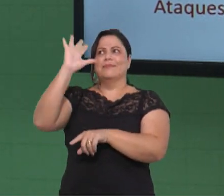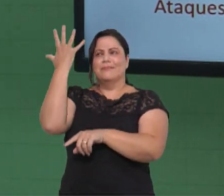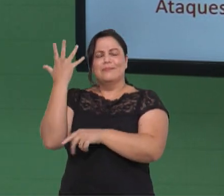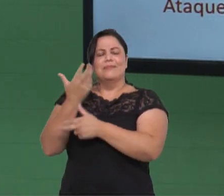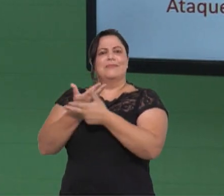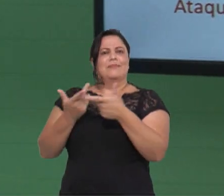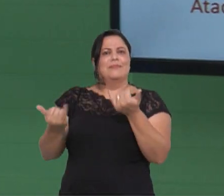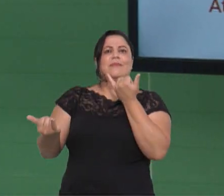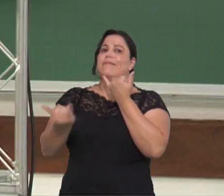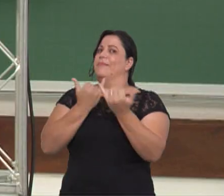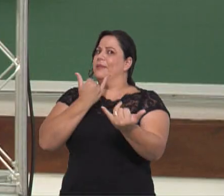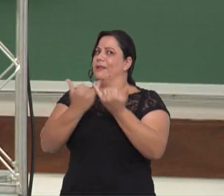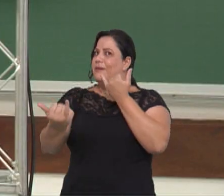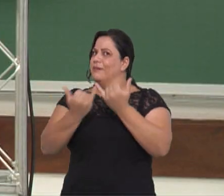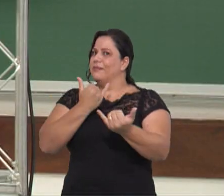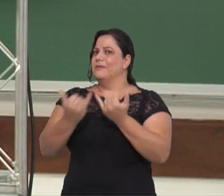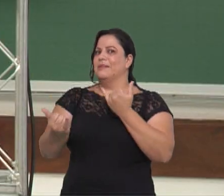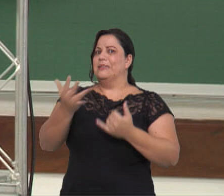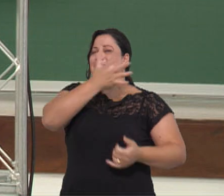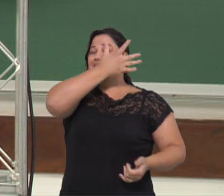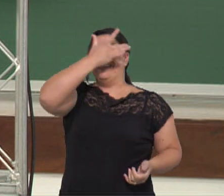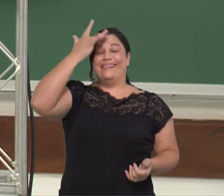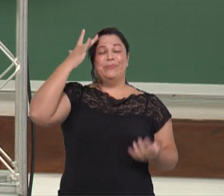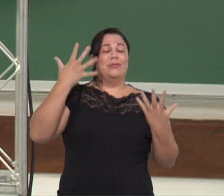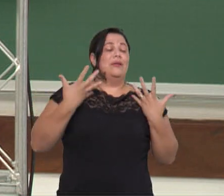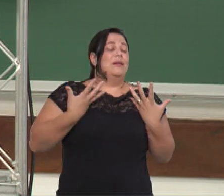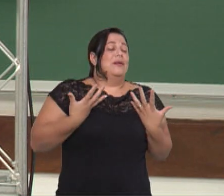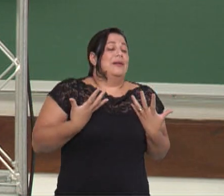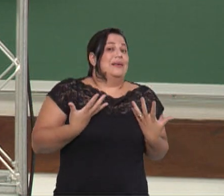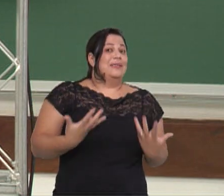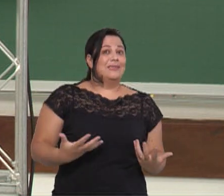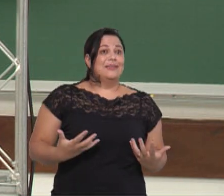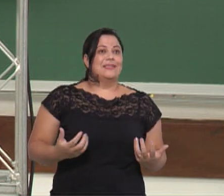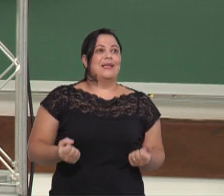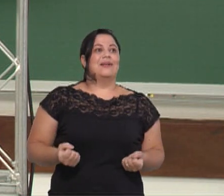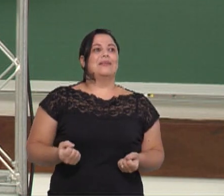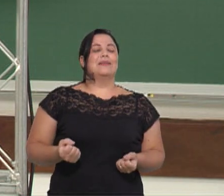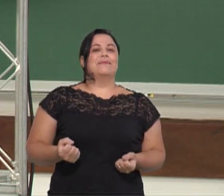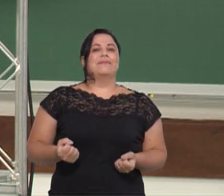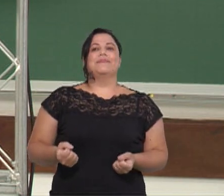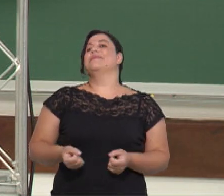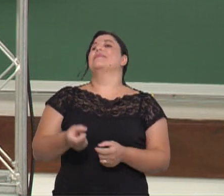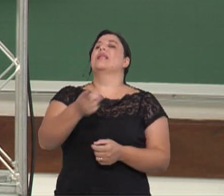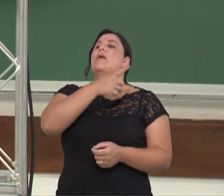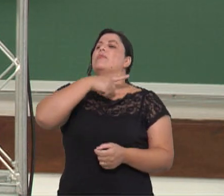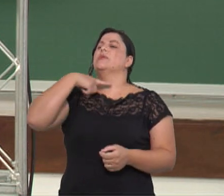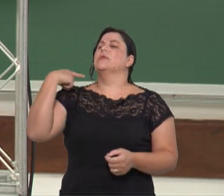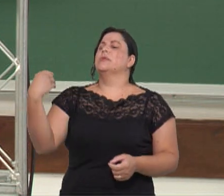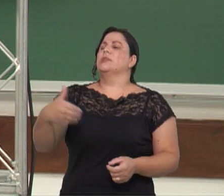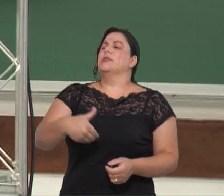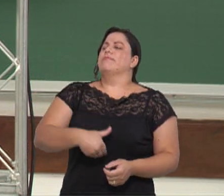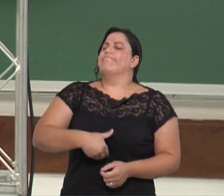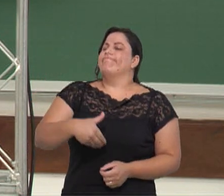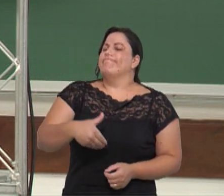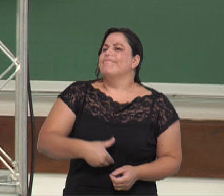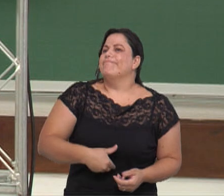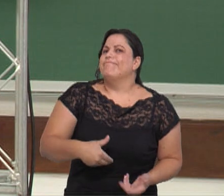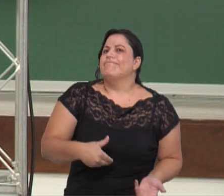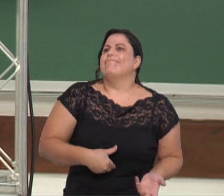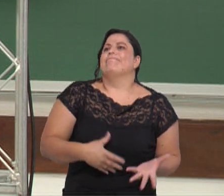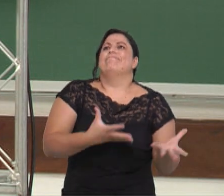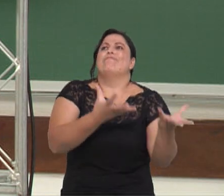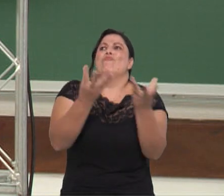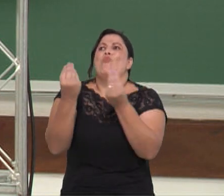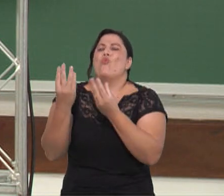pessoas cansadas da opressão, pessoas morrendo de fome, pessoas sendo exploradas